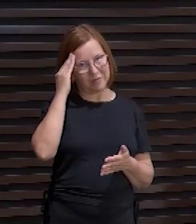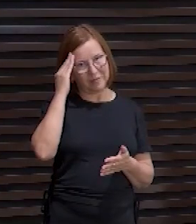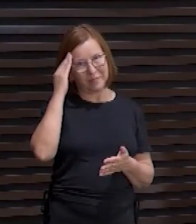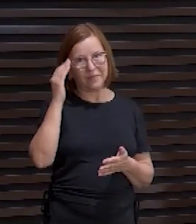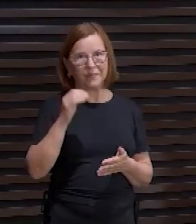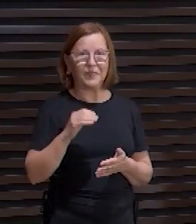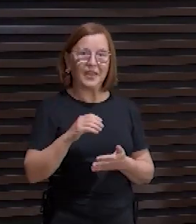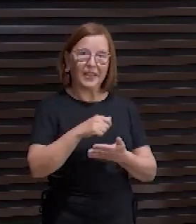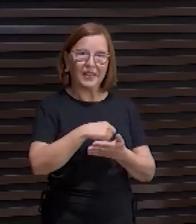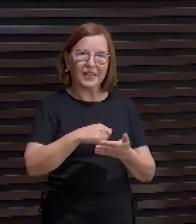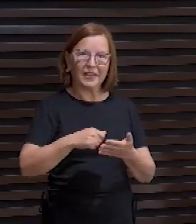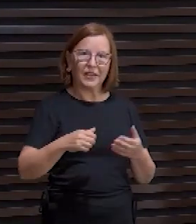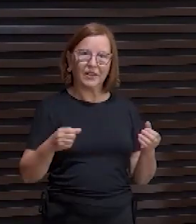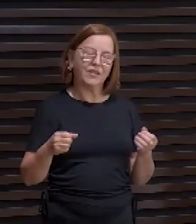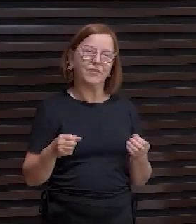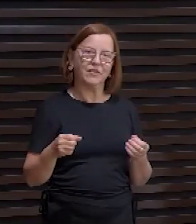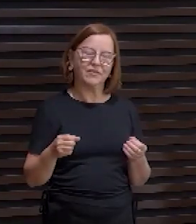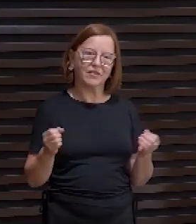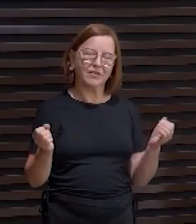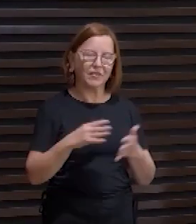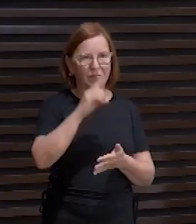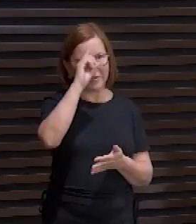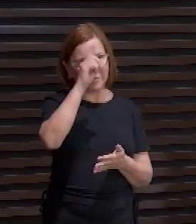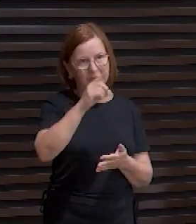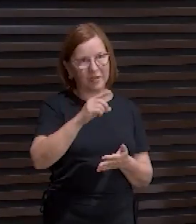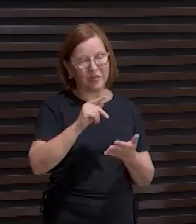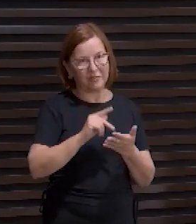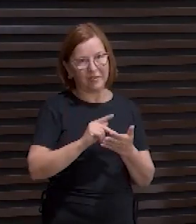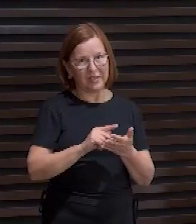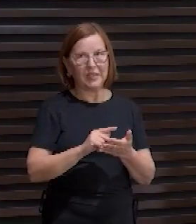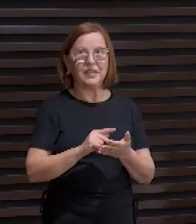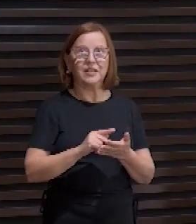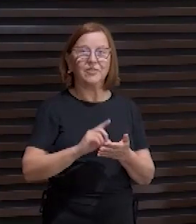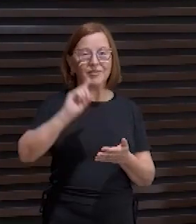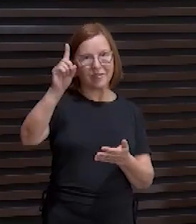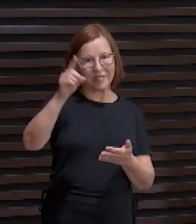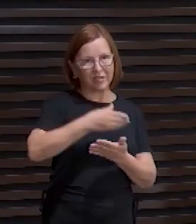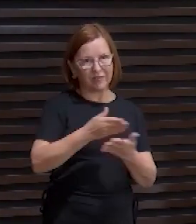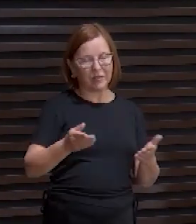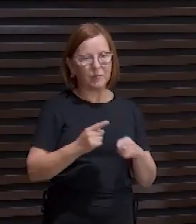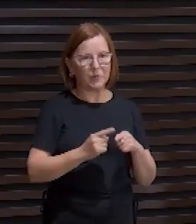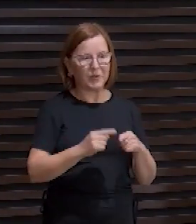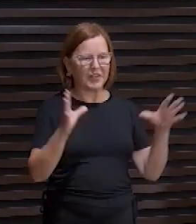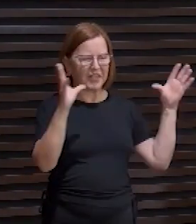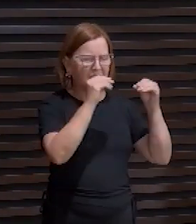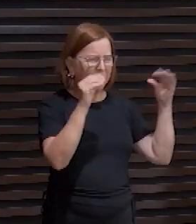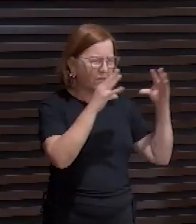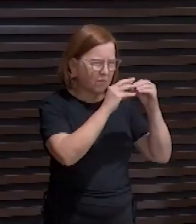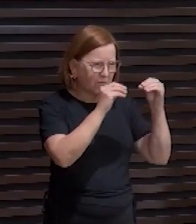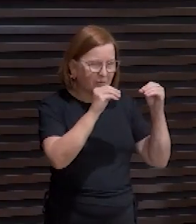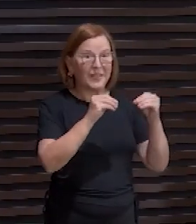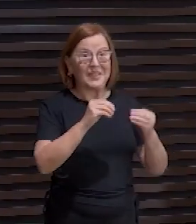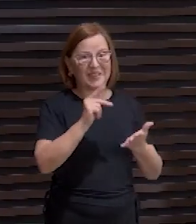mandamento, aquilo que é verdadeiro nele e em vós, porque as trevas se vão dissipando e a verdadeira luz já